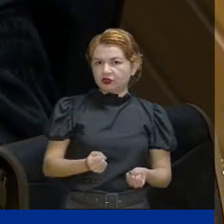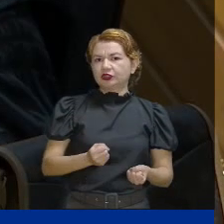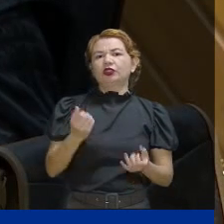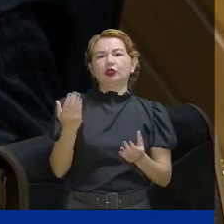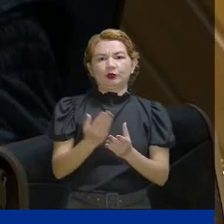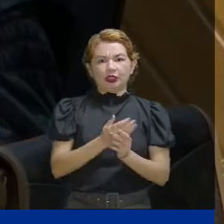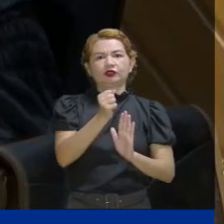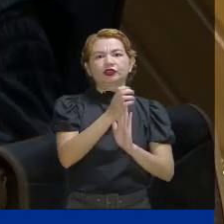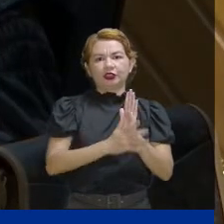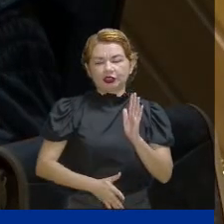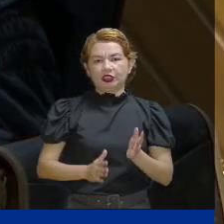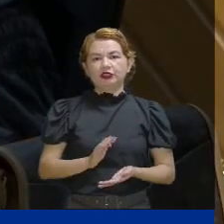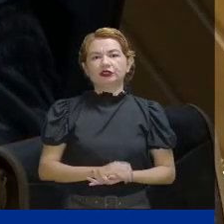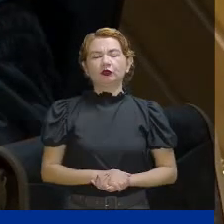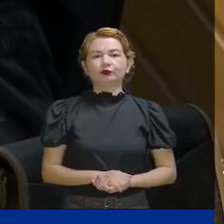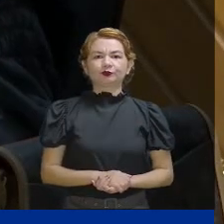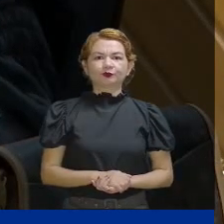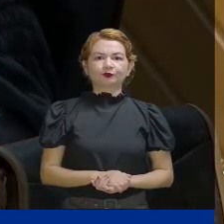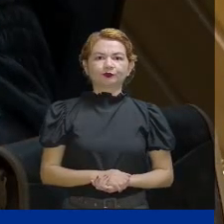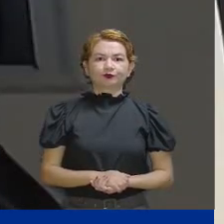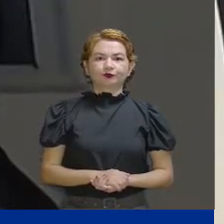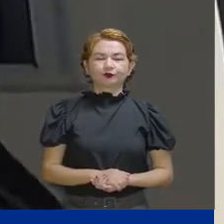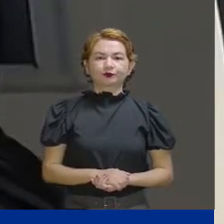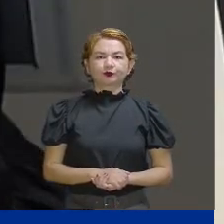dos embargos e é como voto, excelência.